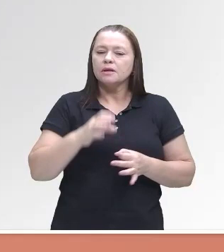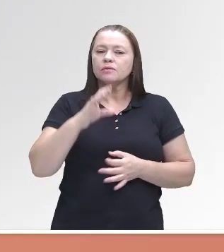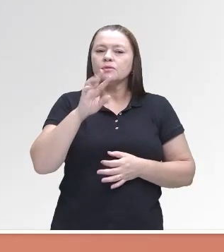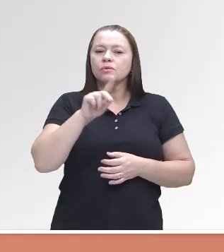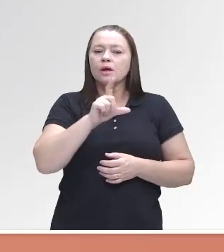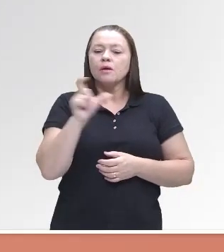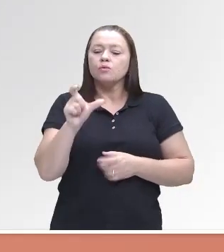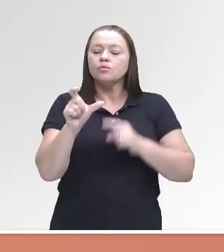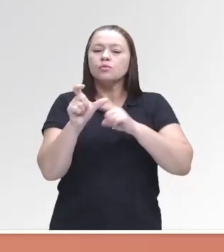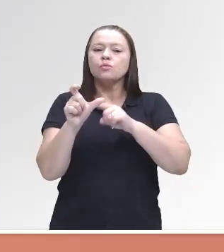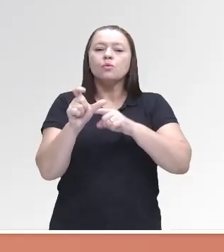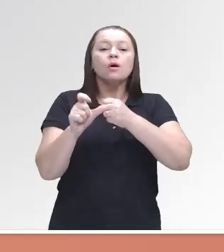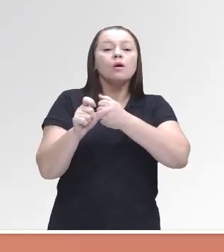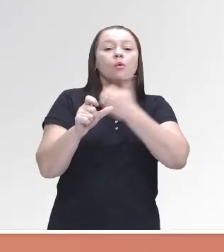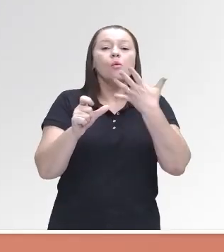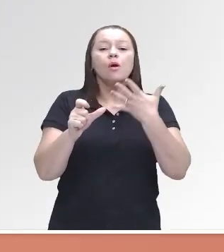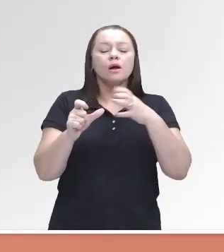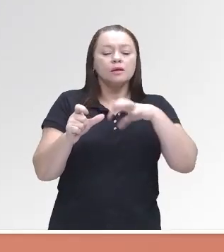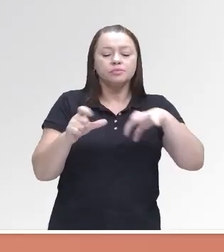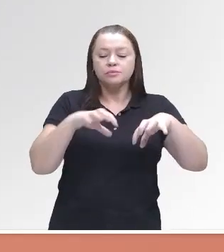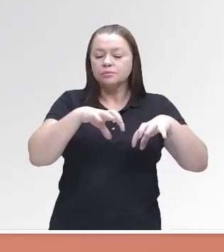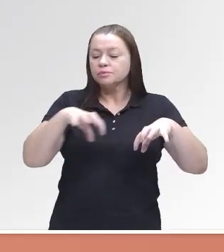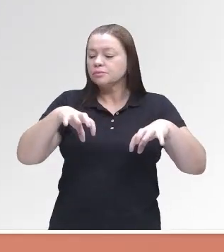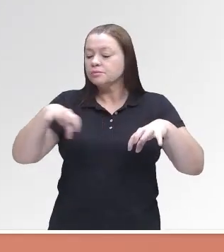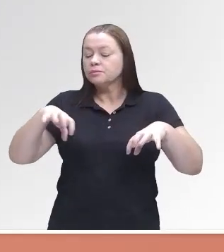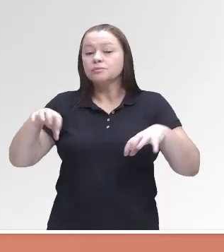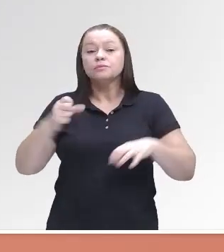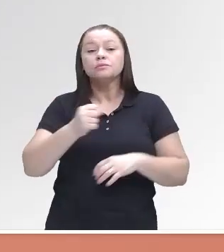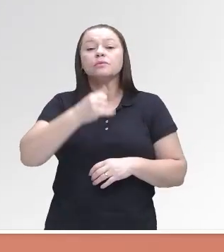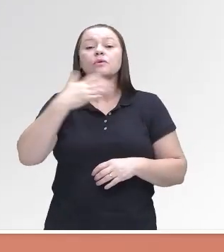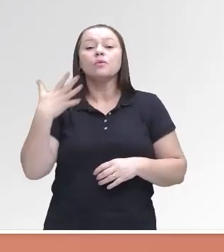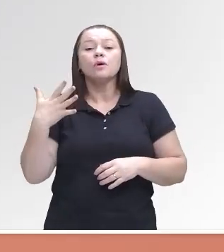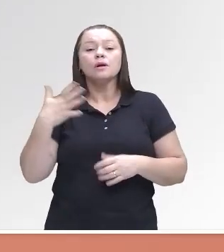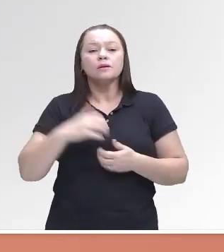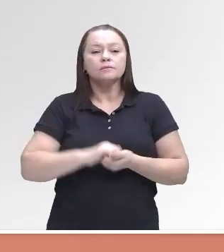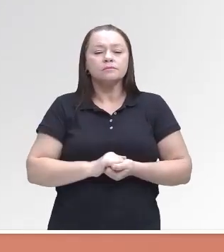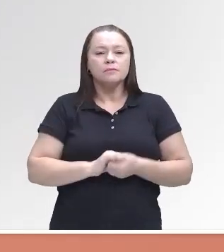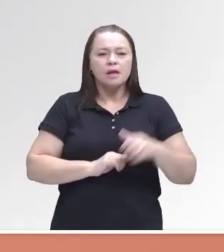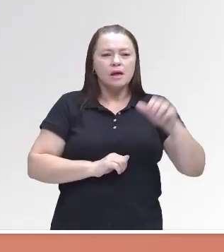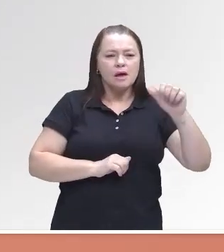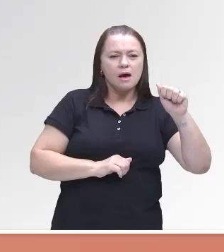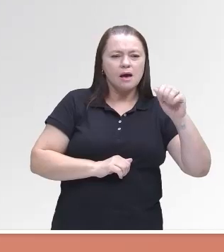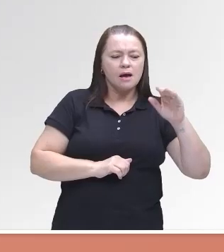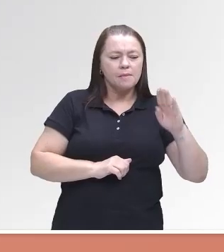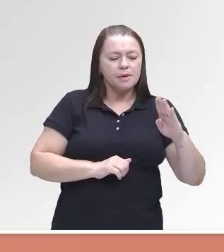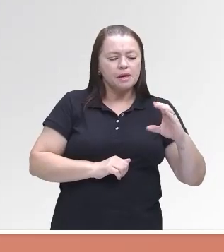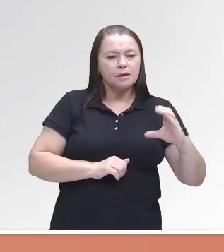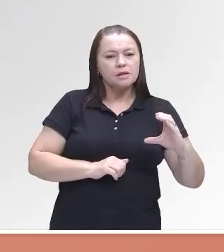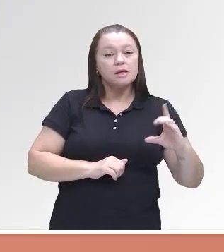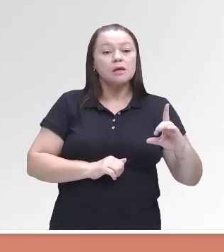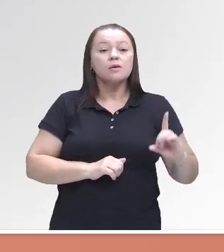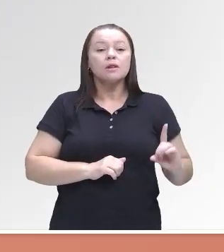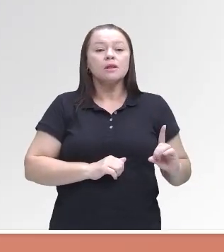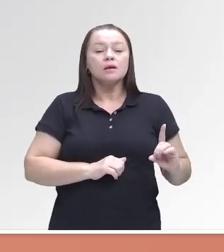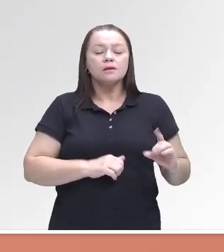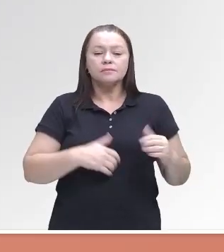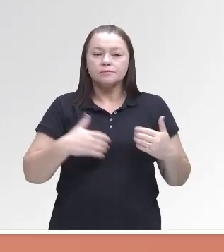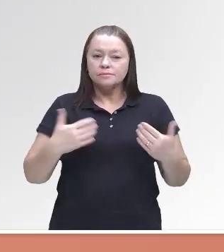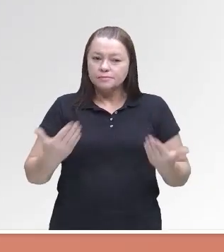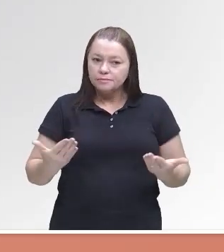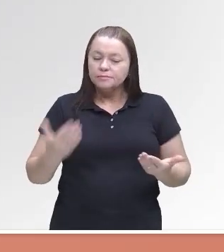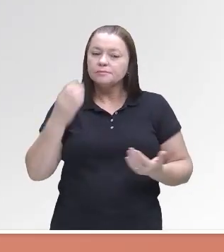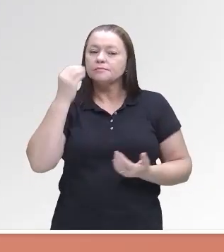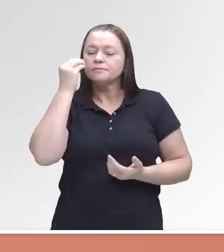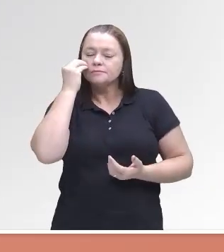número de sílabas, a palavra Tupilix é dissílaba, monossílaba,